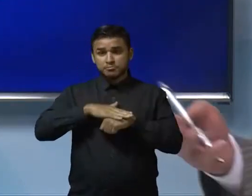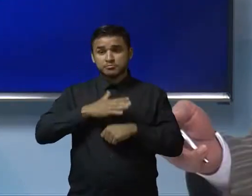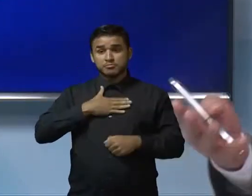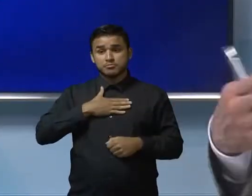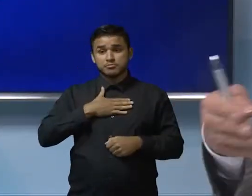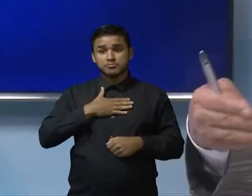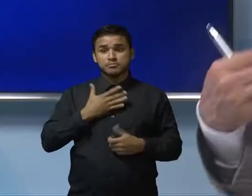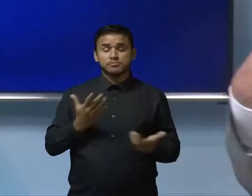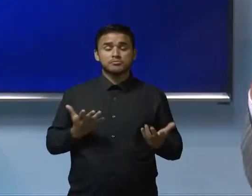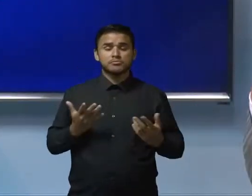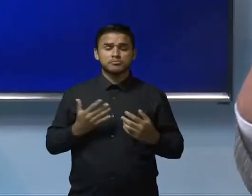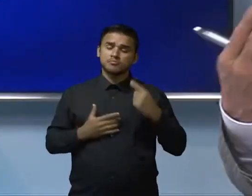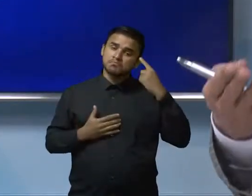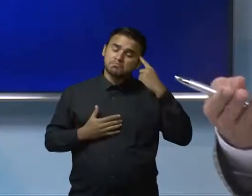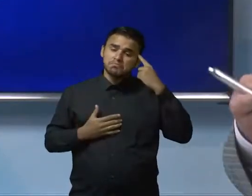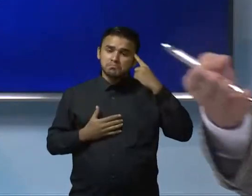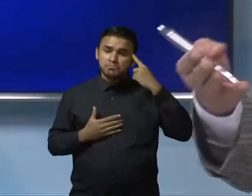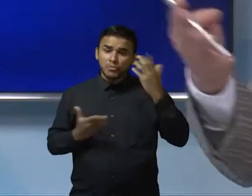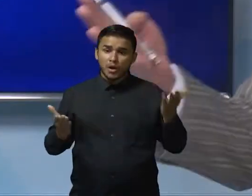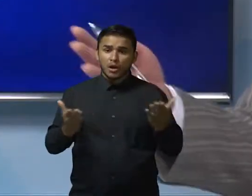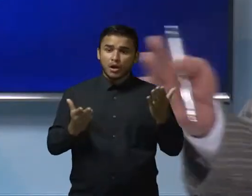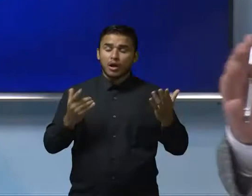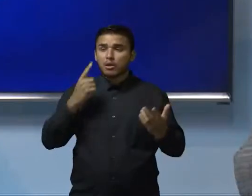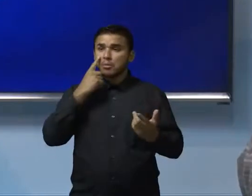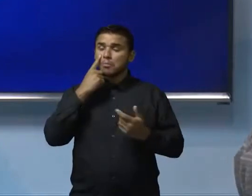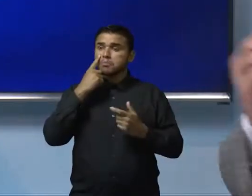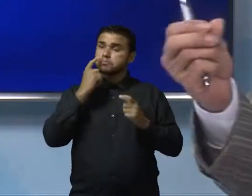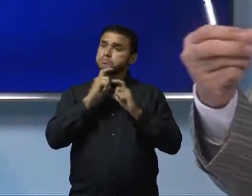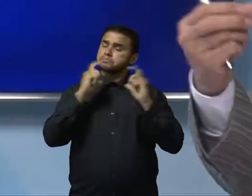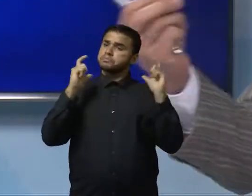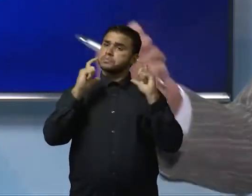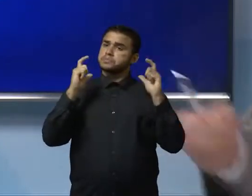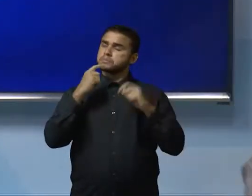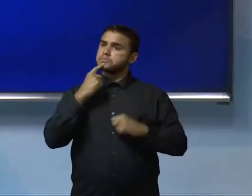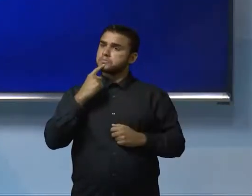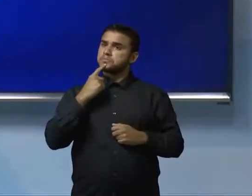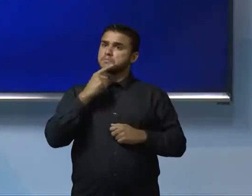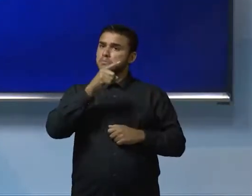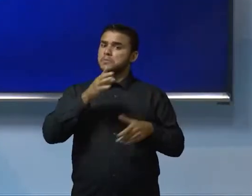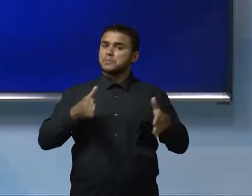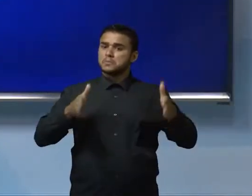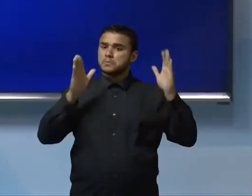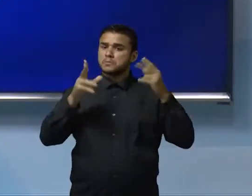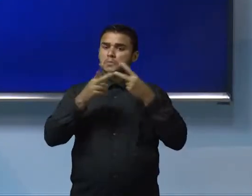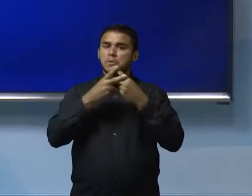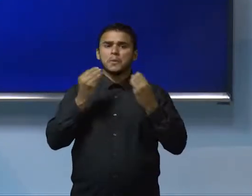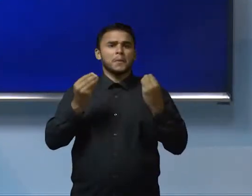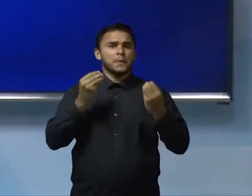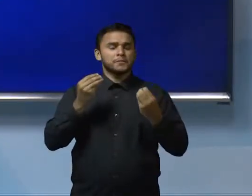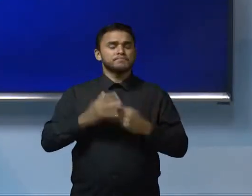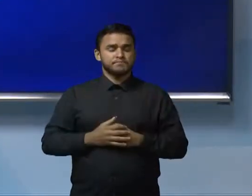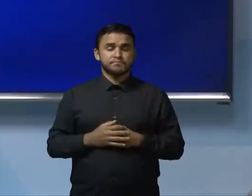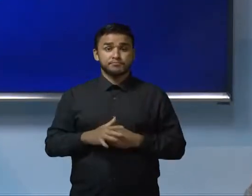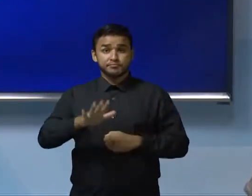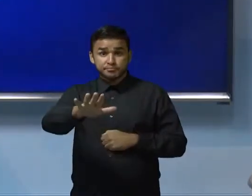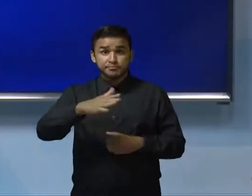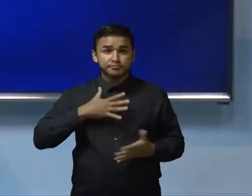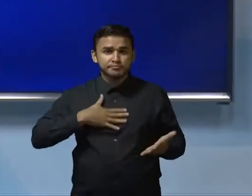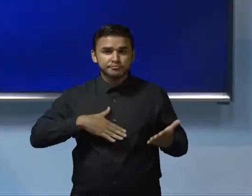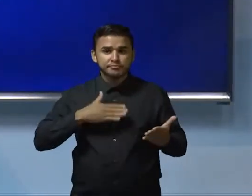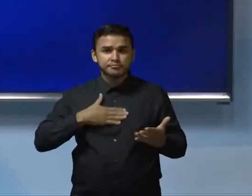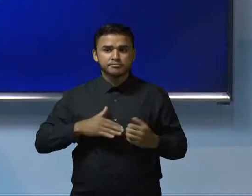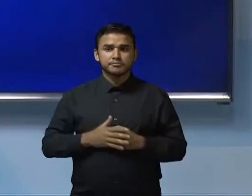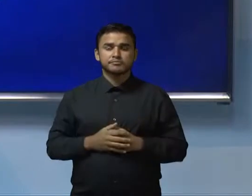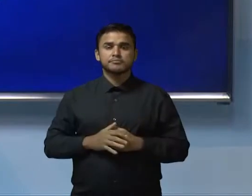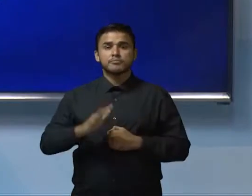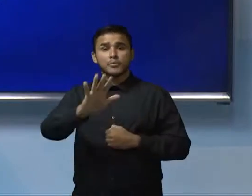particularmente, só agora também, confesso, estou atentando para a complexidade e a gravidade. Vamos fazer mais um intervalo?